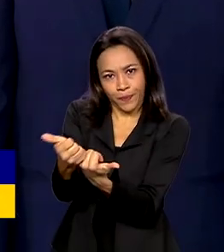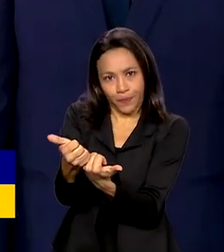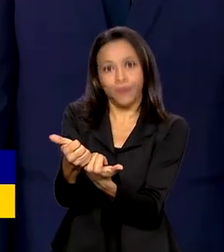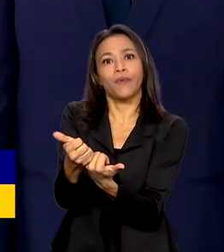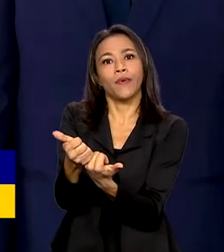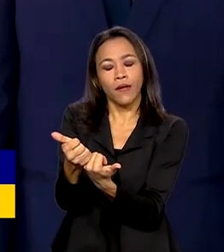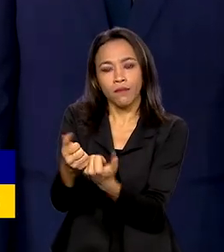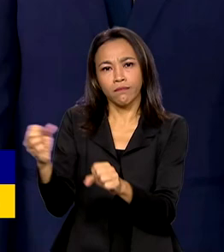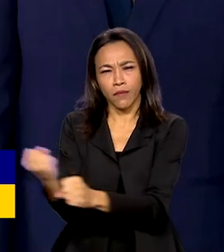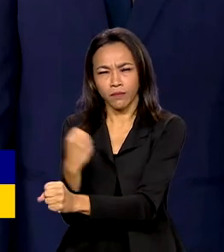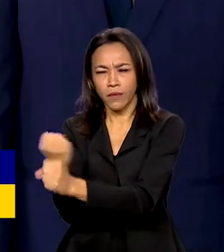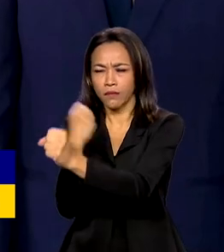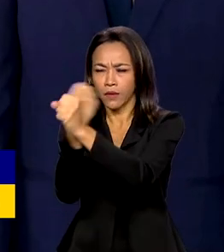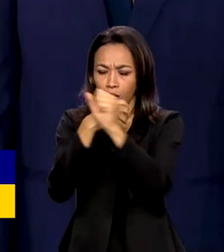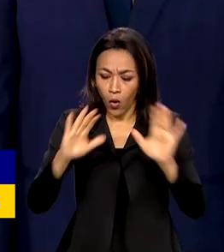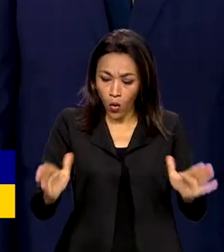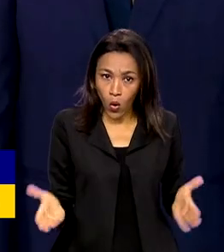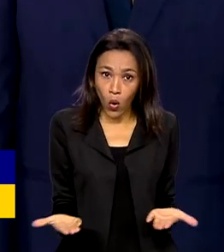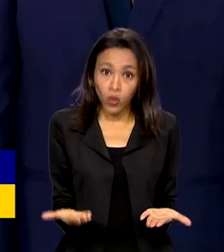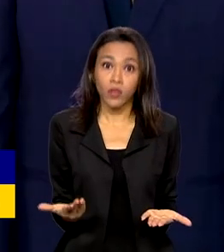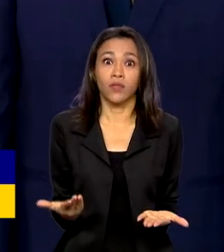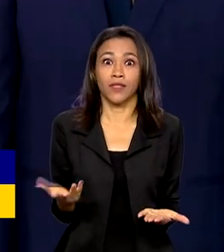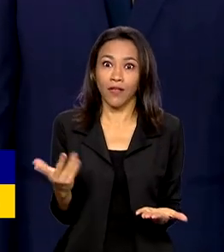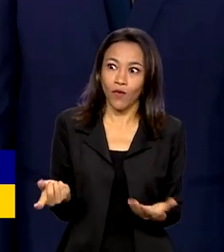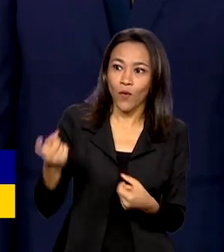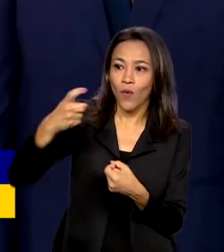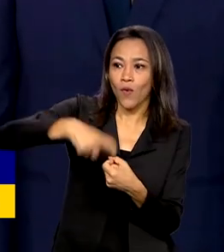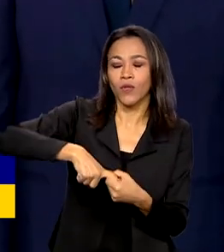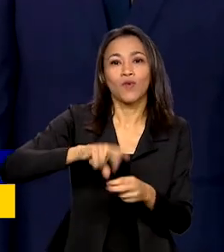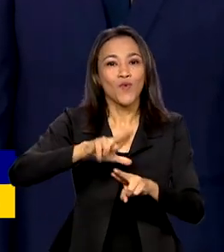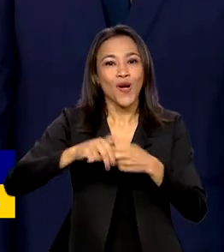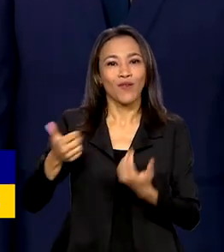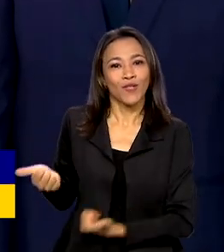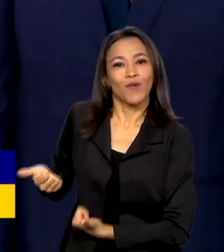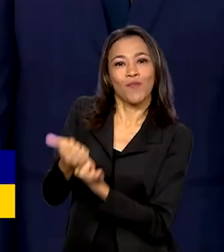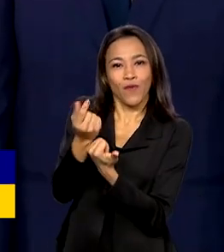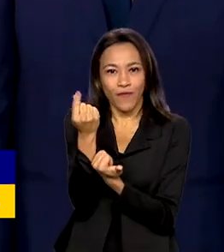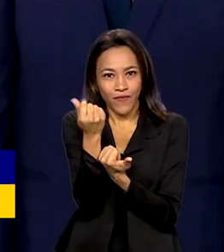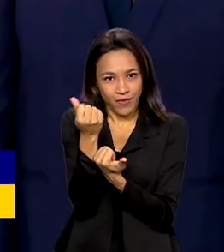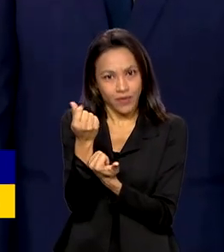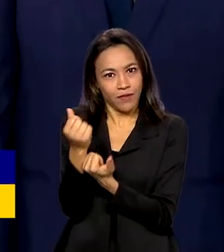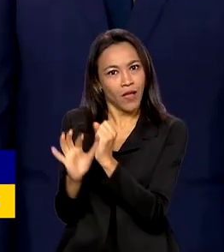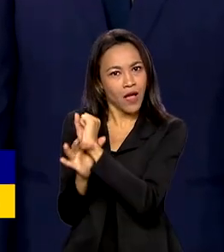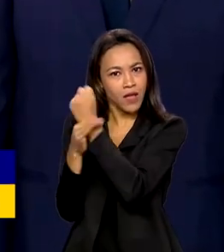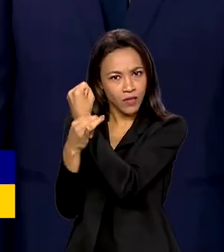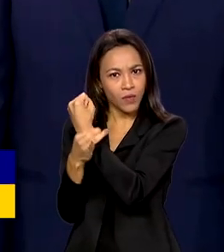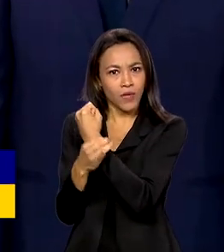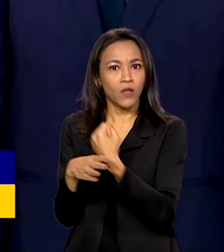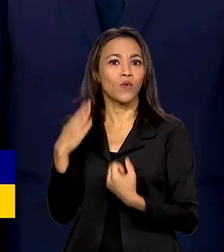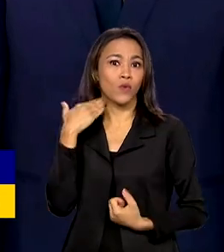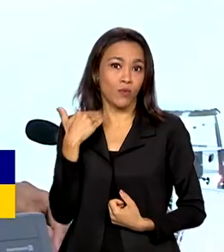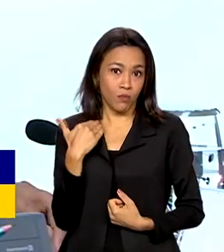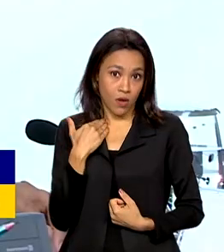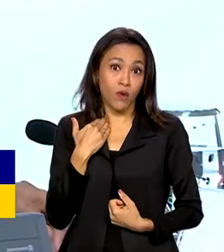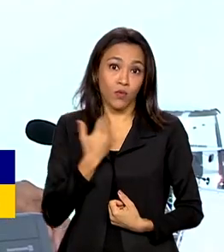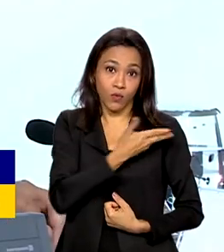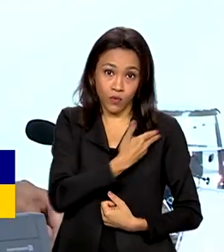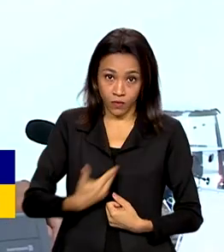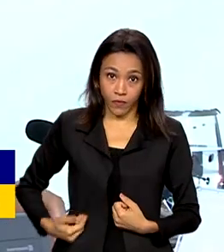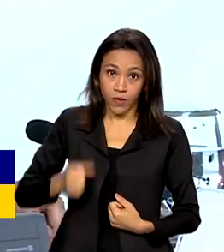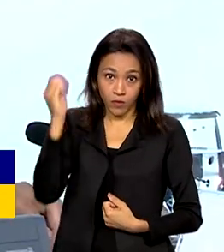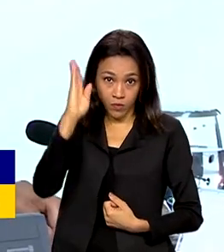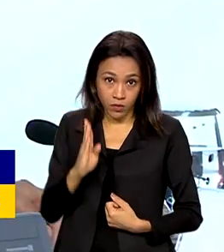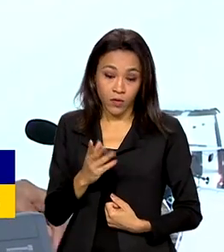que estão sendo colocadas hoje de pé em razão desses investimentos que estão sendo garantidos nos bancos públicos do Brasil. Rui